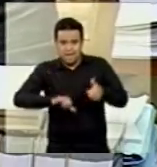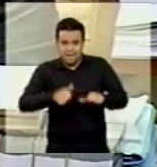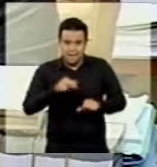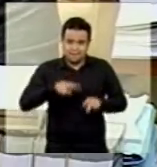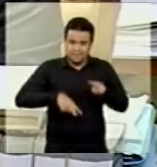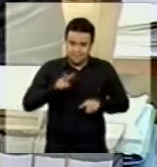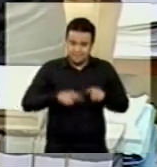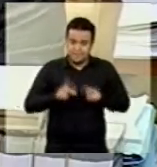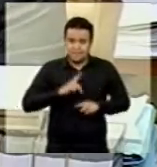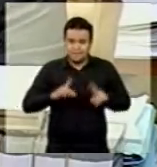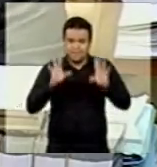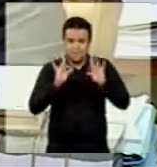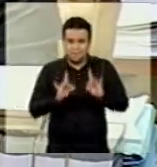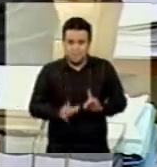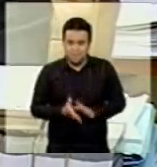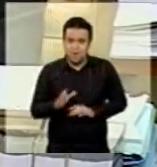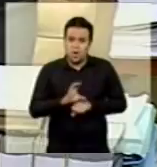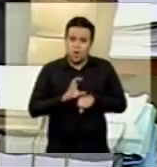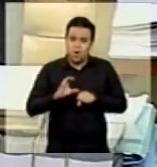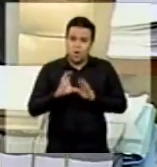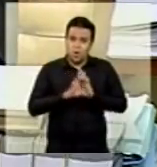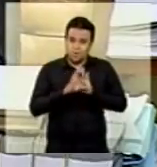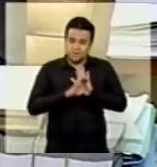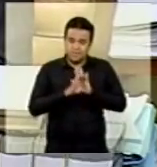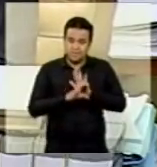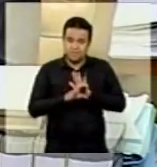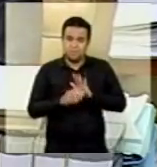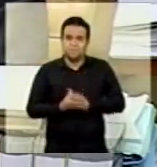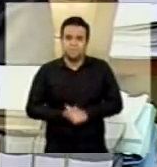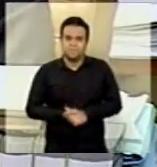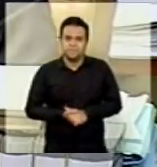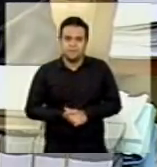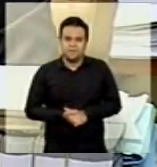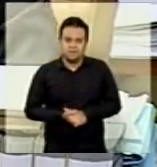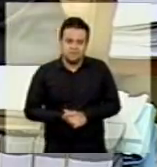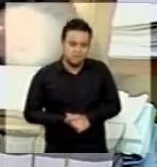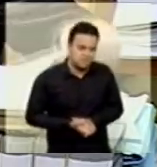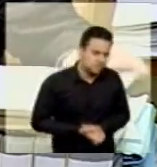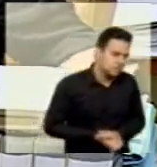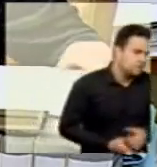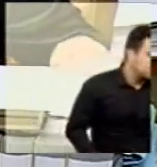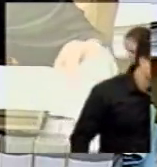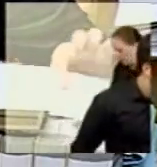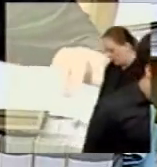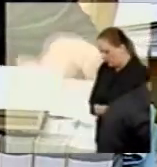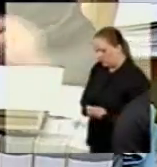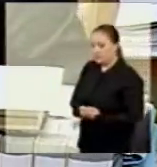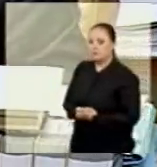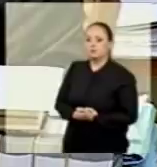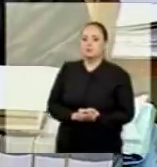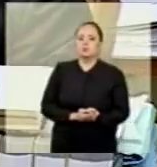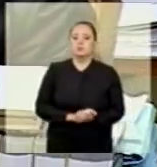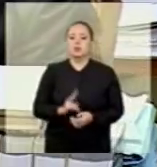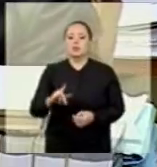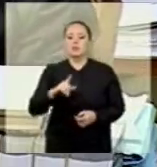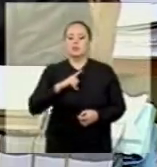aspectos conceituais, faz instaurar um regime de essencial igualdade a que se